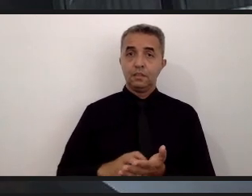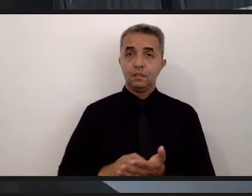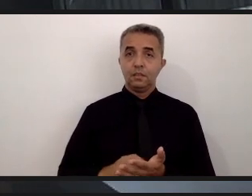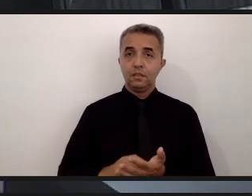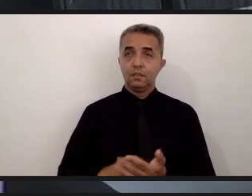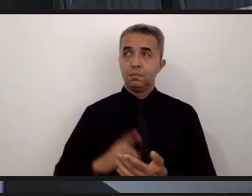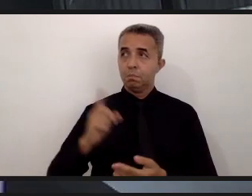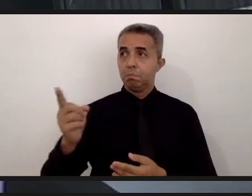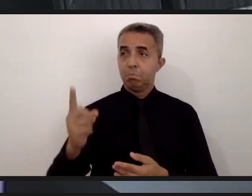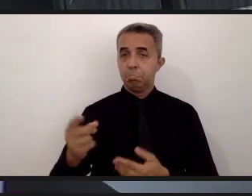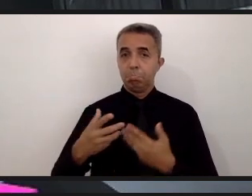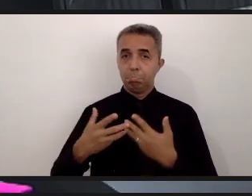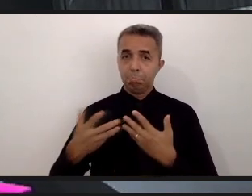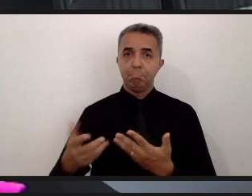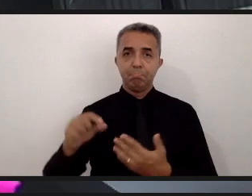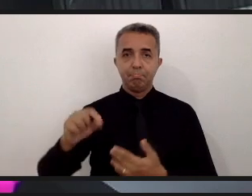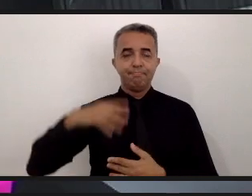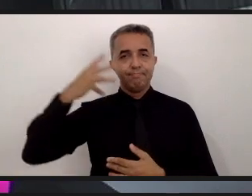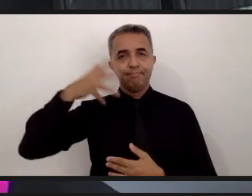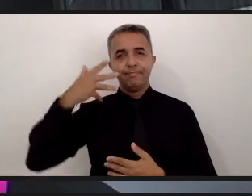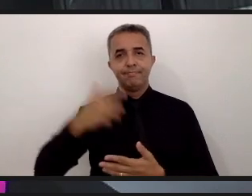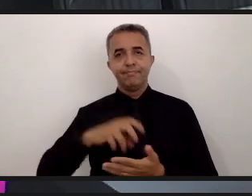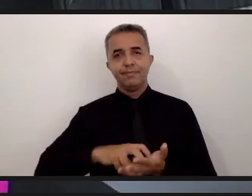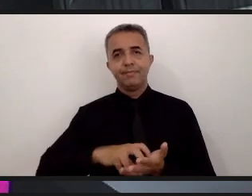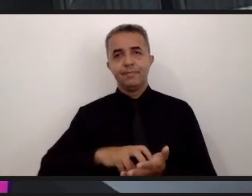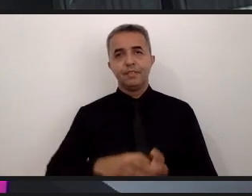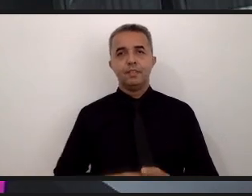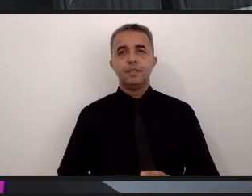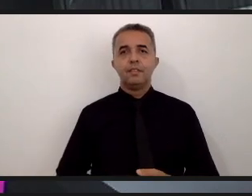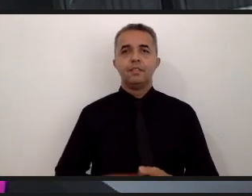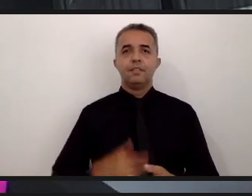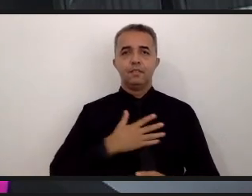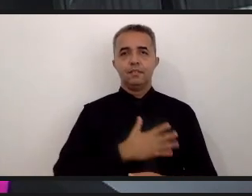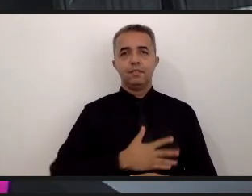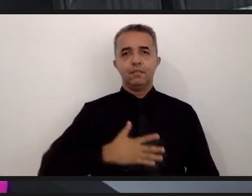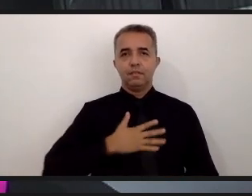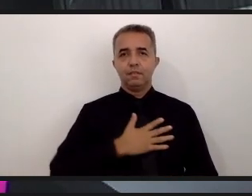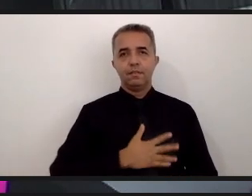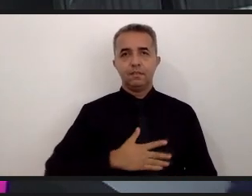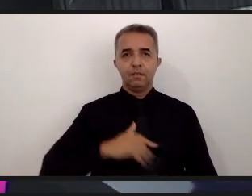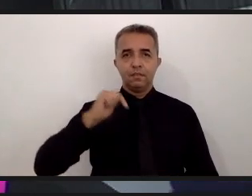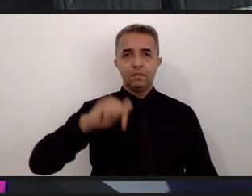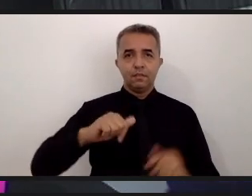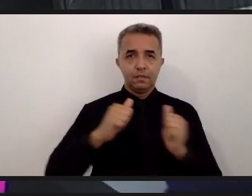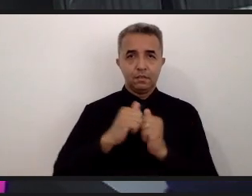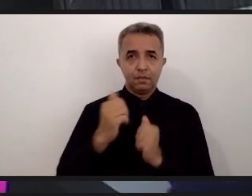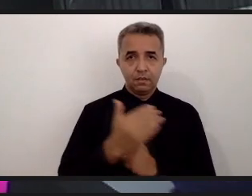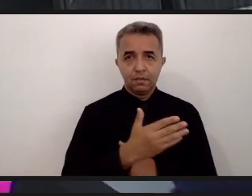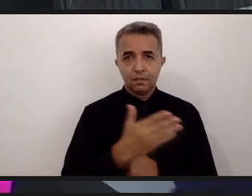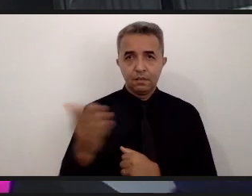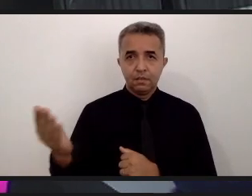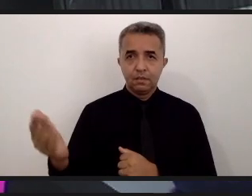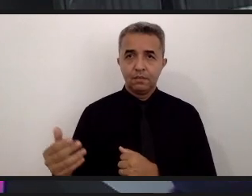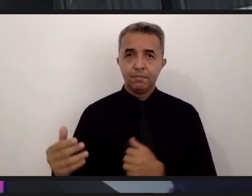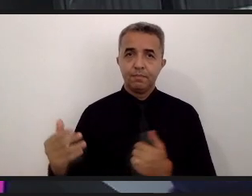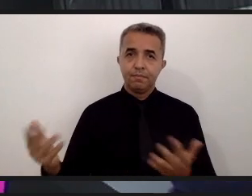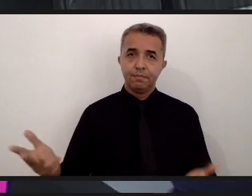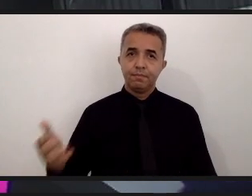Fernando. É um prazer estar aqui com vocês hoje. Realmente, o que falar da mulher, né?